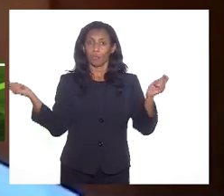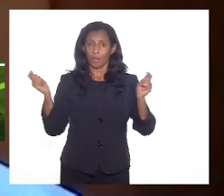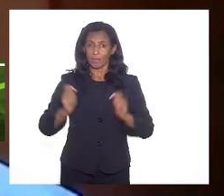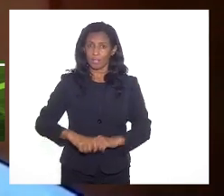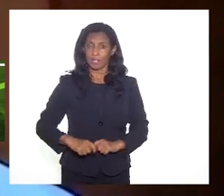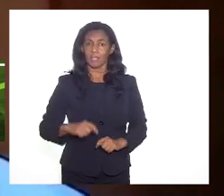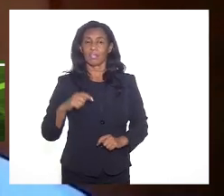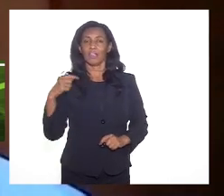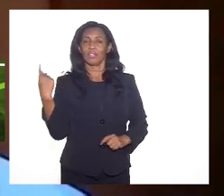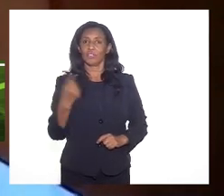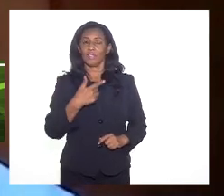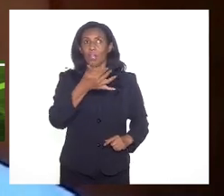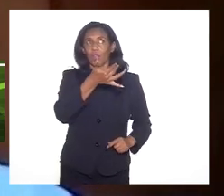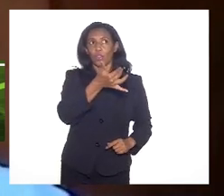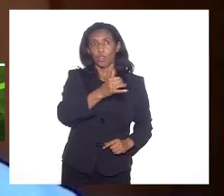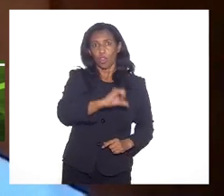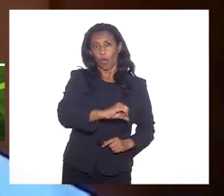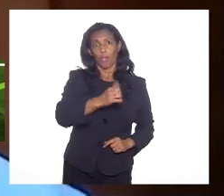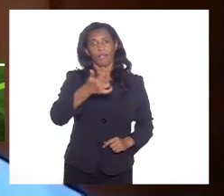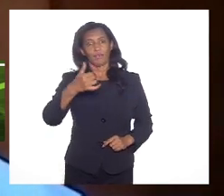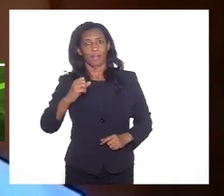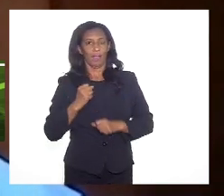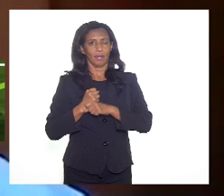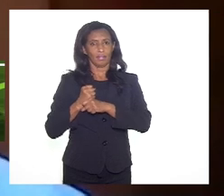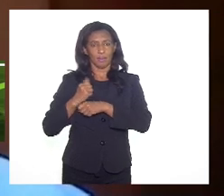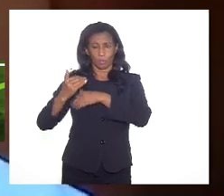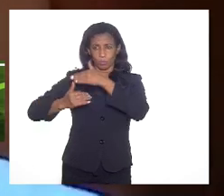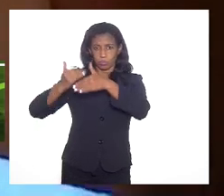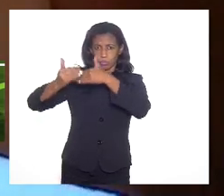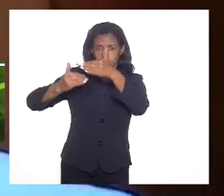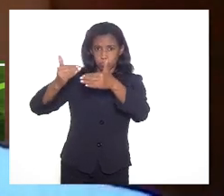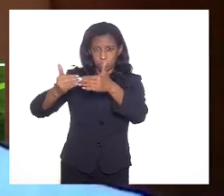condições de, daqui a 9, 10 anos, saindo do novo RRF,